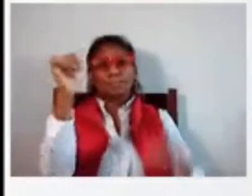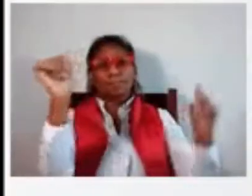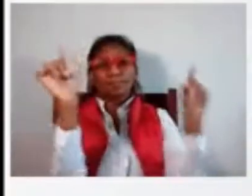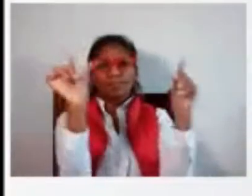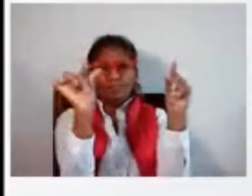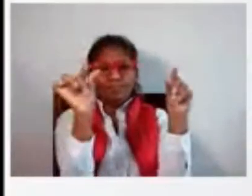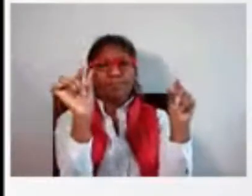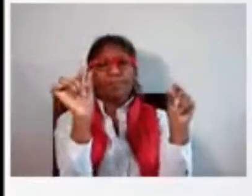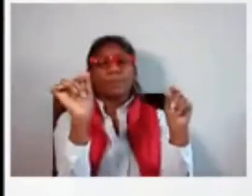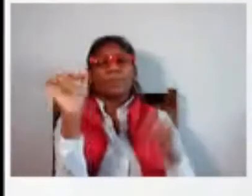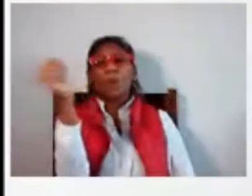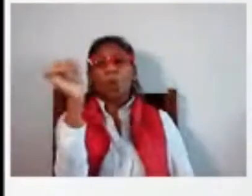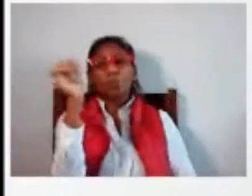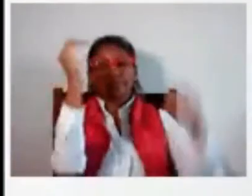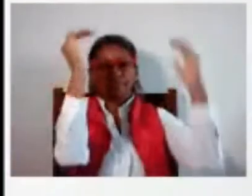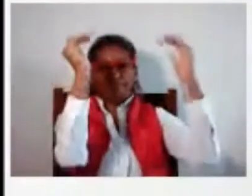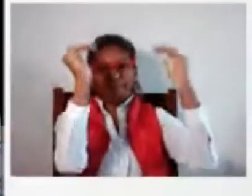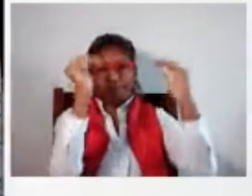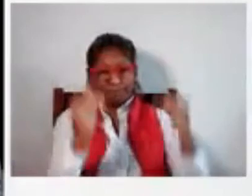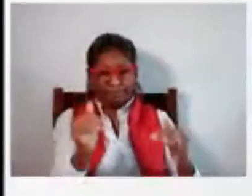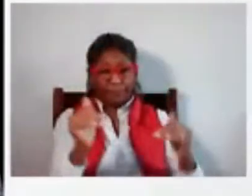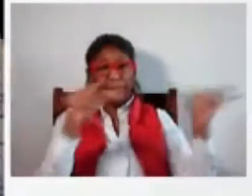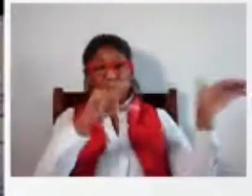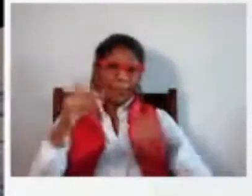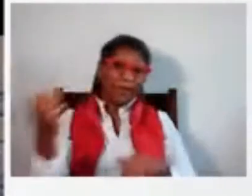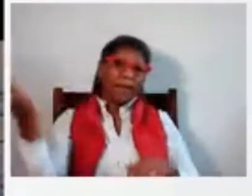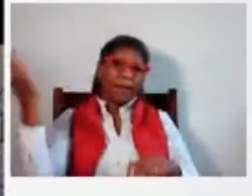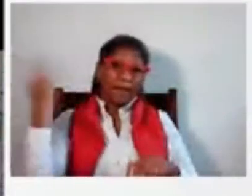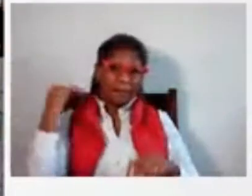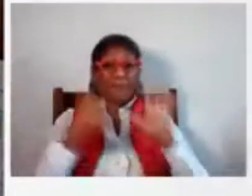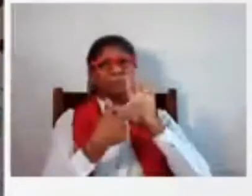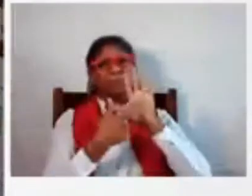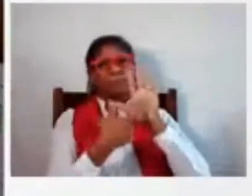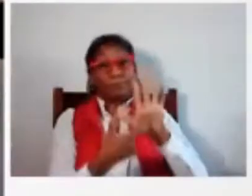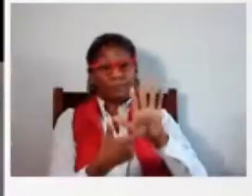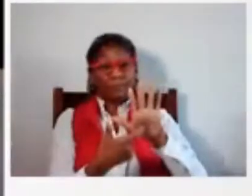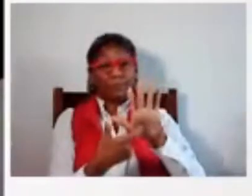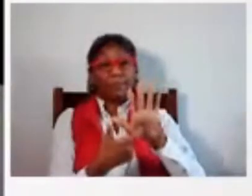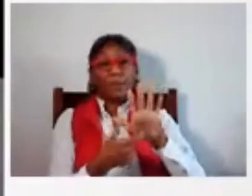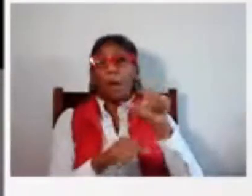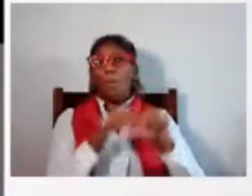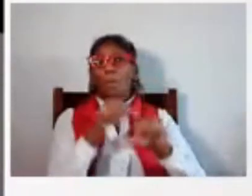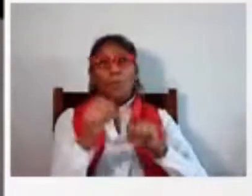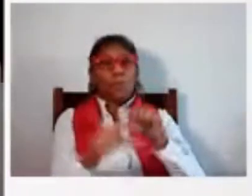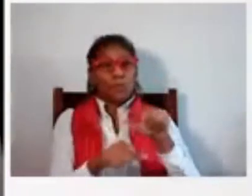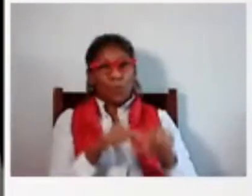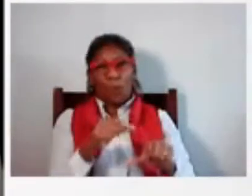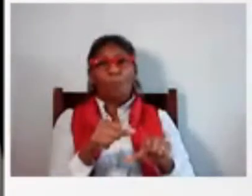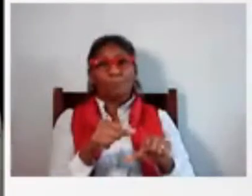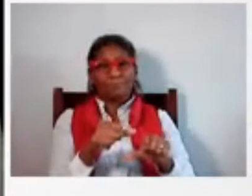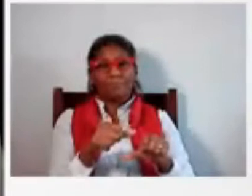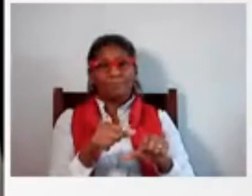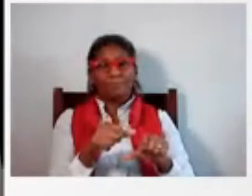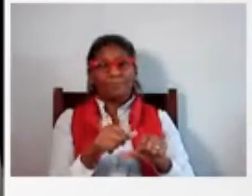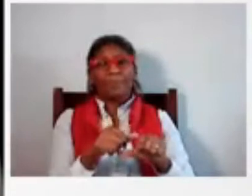disso, mas são 11 indicadores, essa era a bandeira que tinha na semana anterior, e os indicadores, como a gente mudou alguns indicadores, mas cada um deles